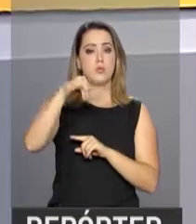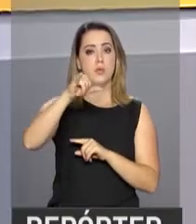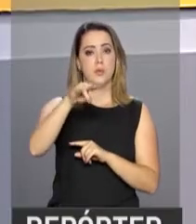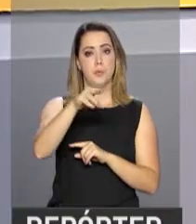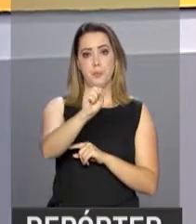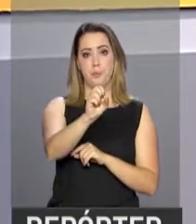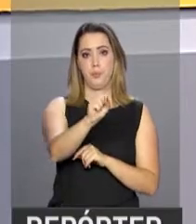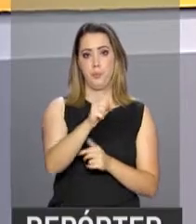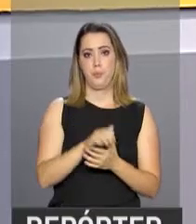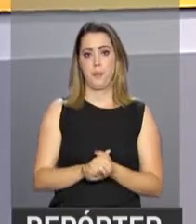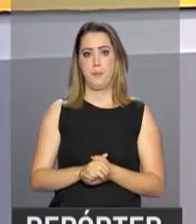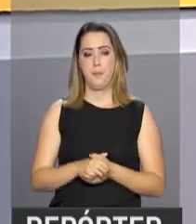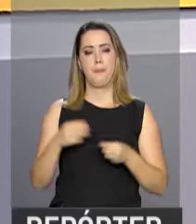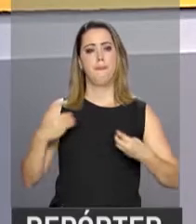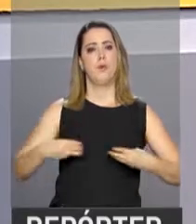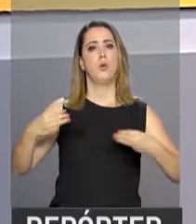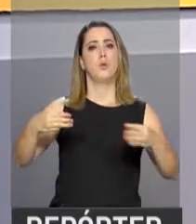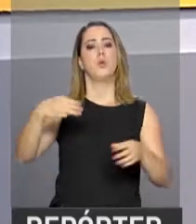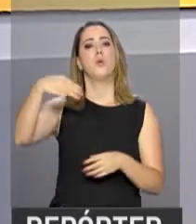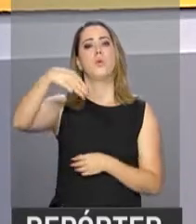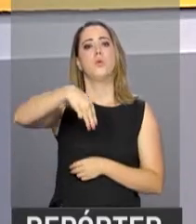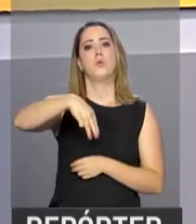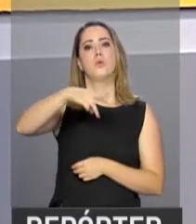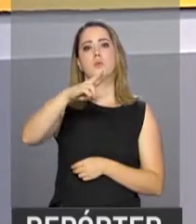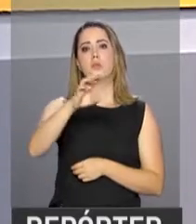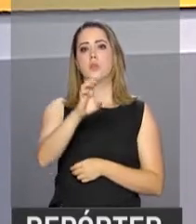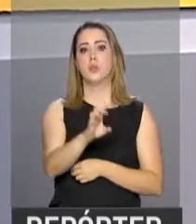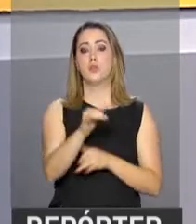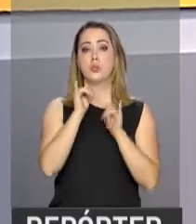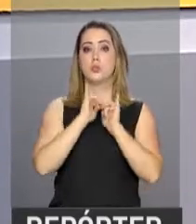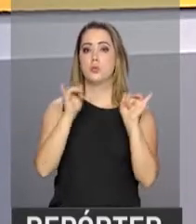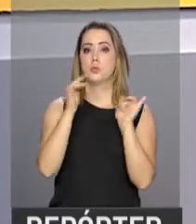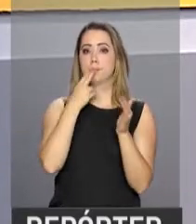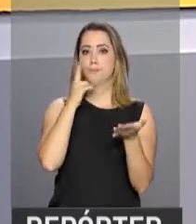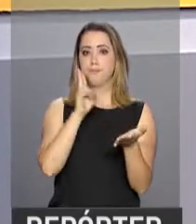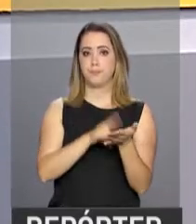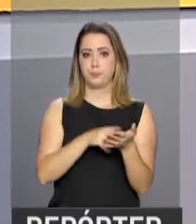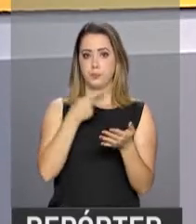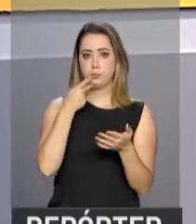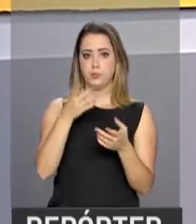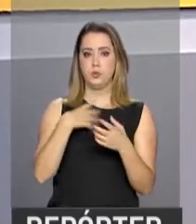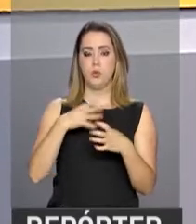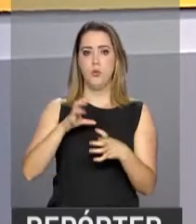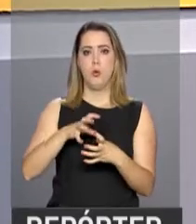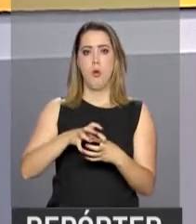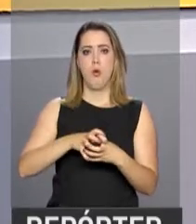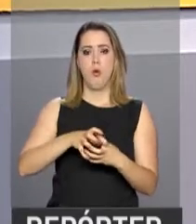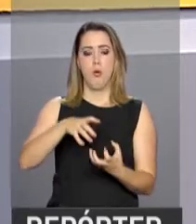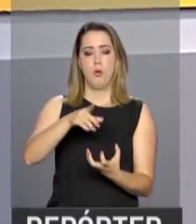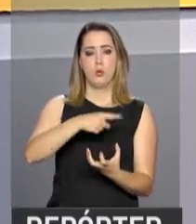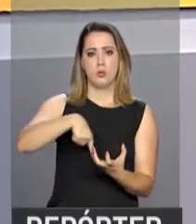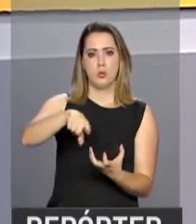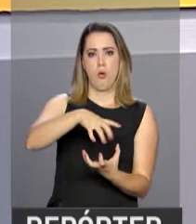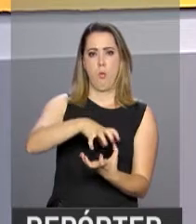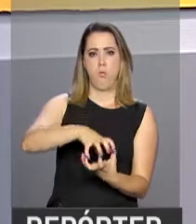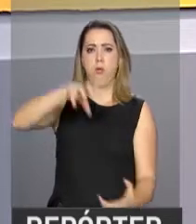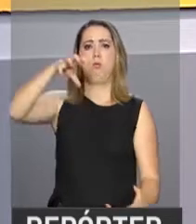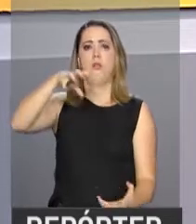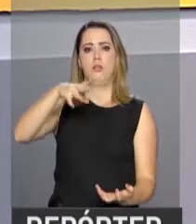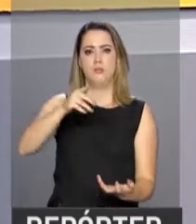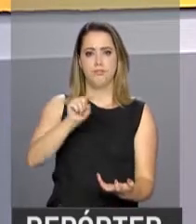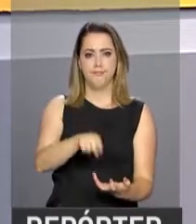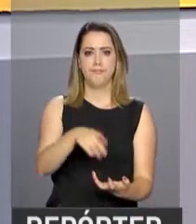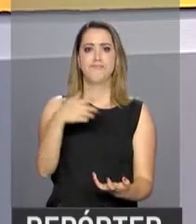o ministério das relações exteriores divulgou nota sobre o atentado terrorista no metrô de londres que causou ferimentos